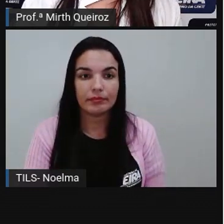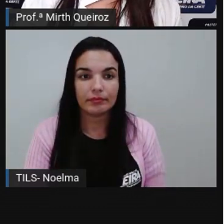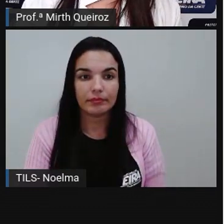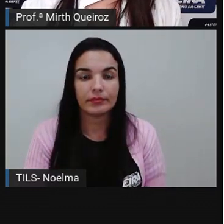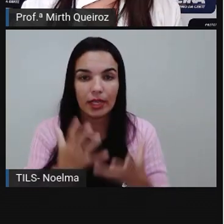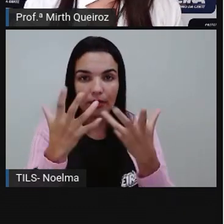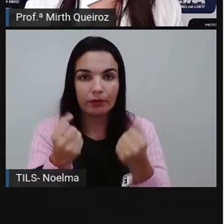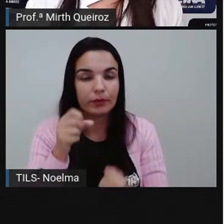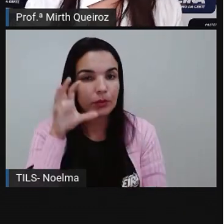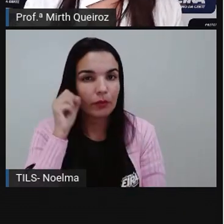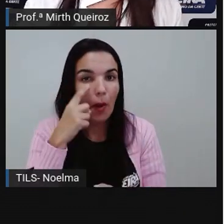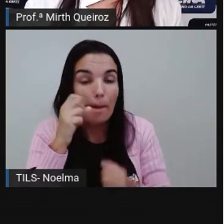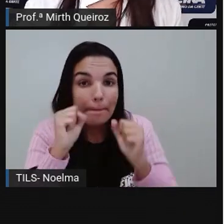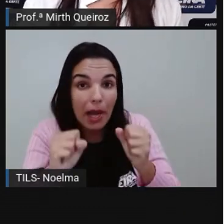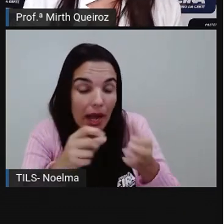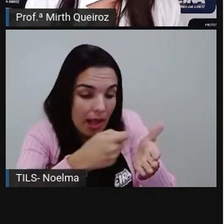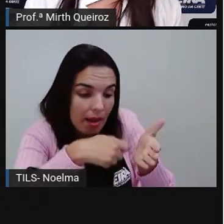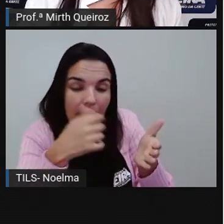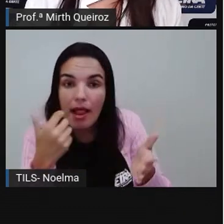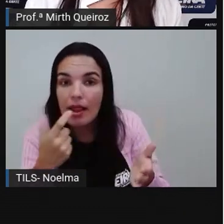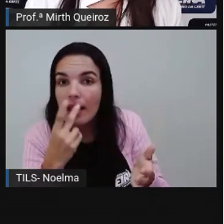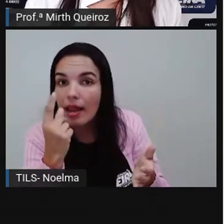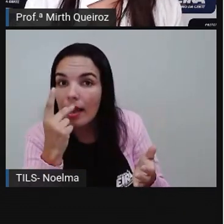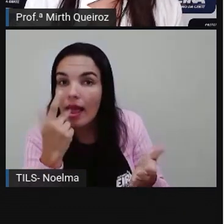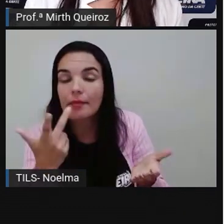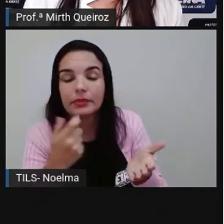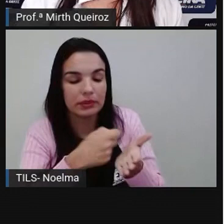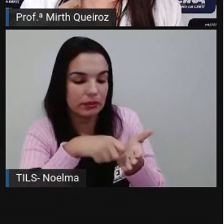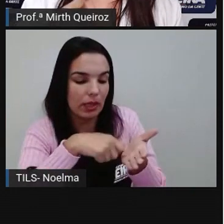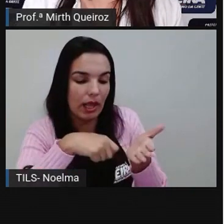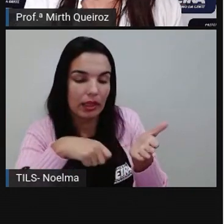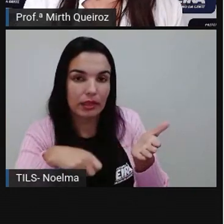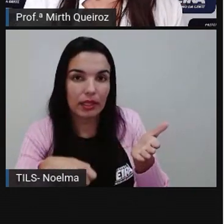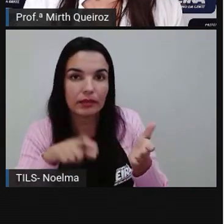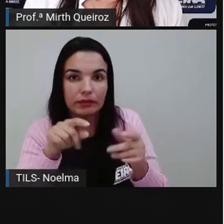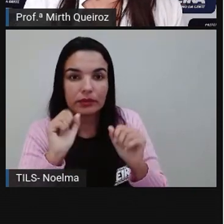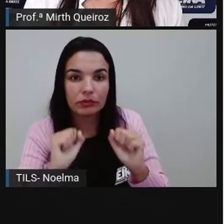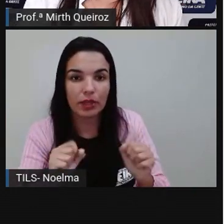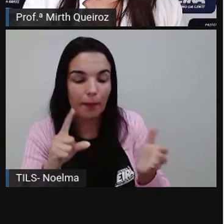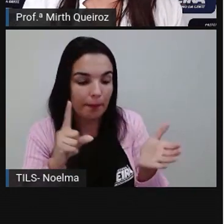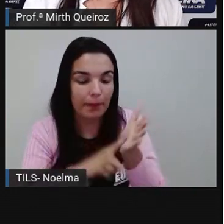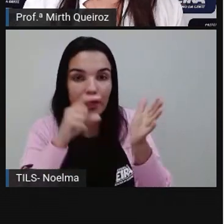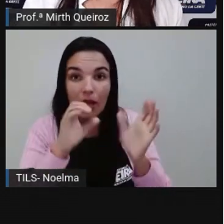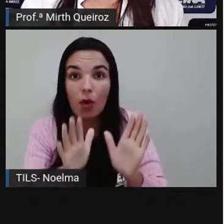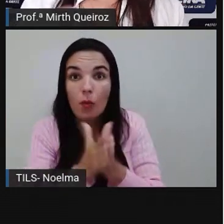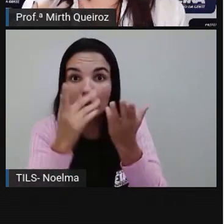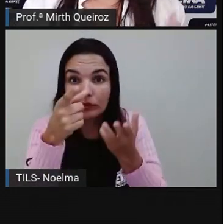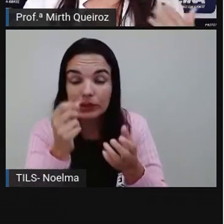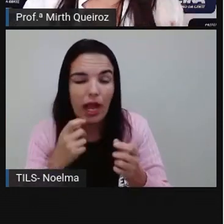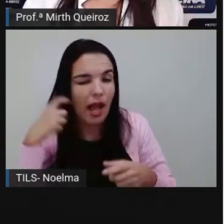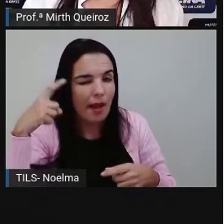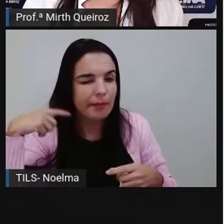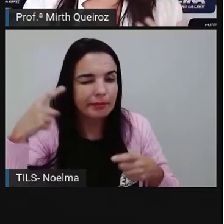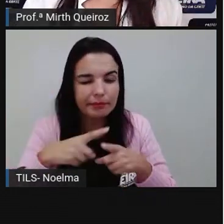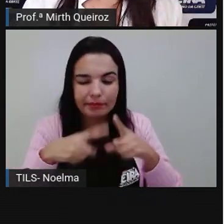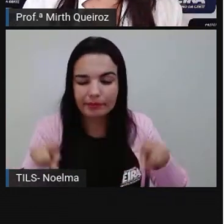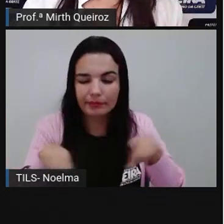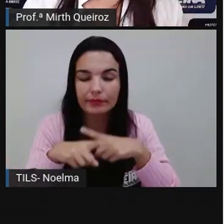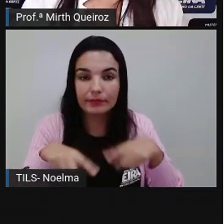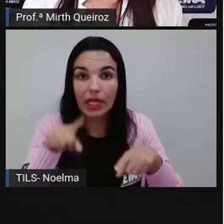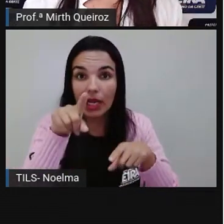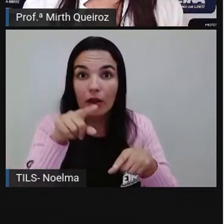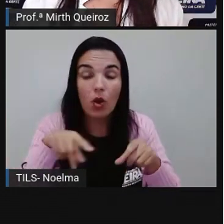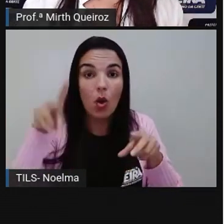Vamos ouvir. Já pegue o lápis, o caderno. Eu vou dar o play aqui e enquanto a música está rolando, vocês